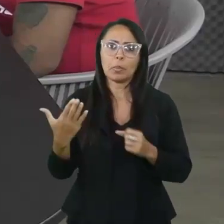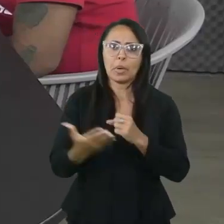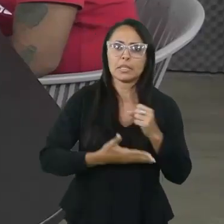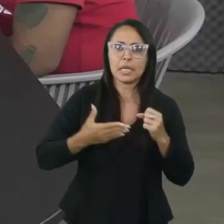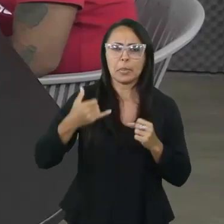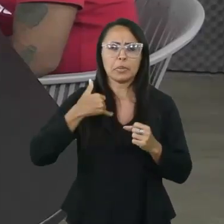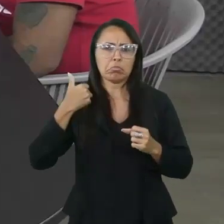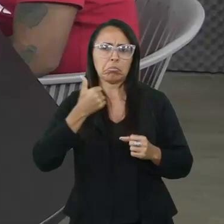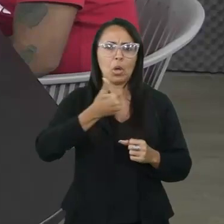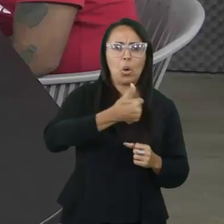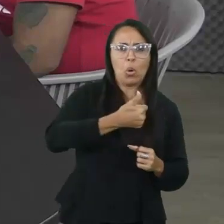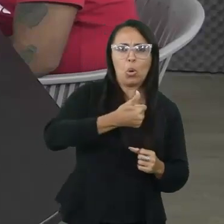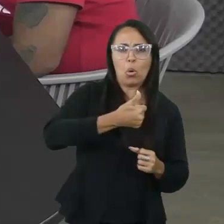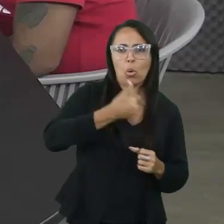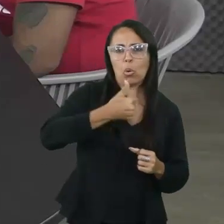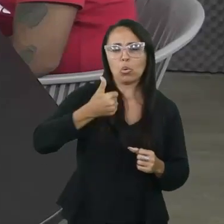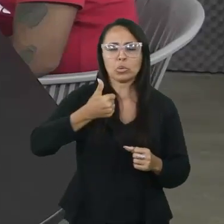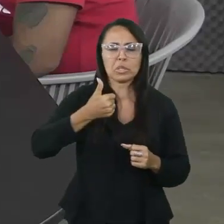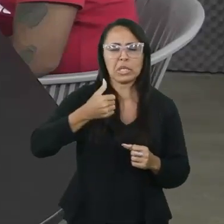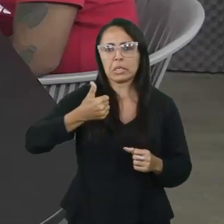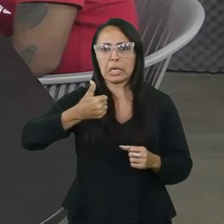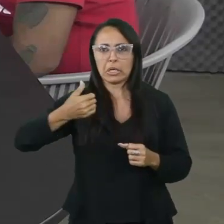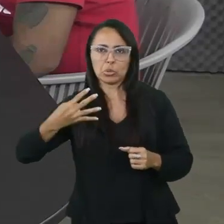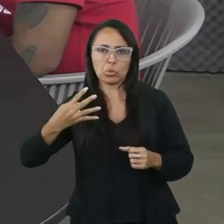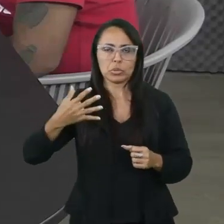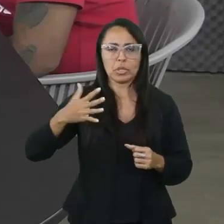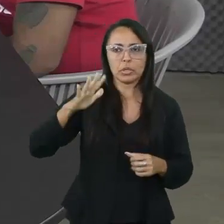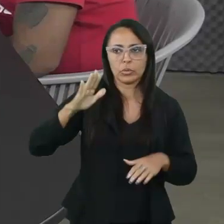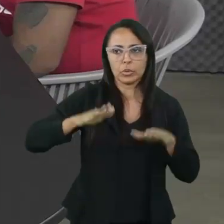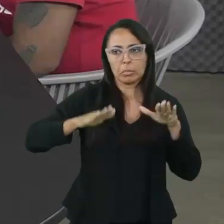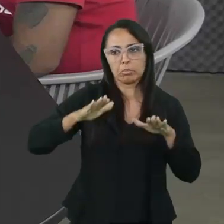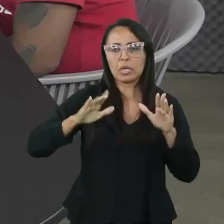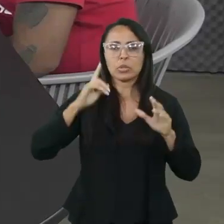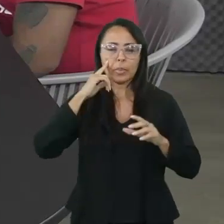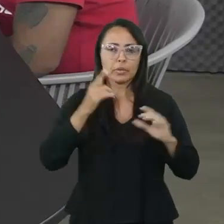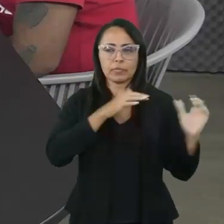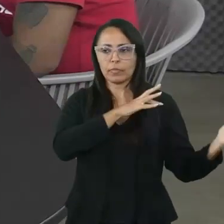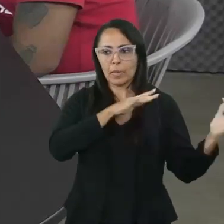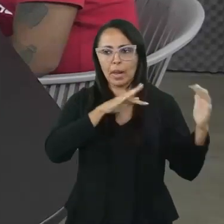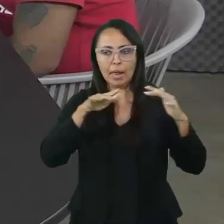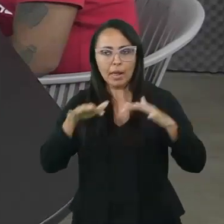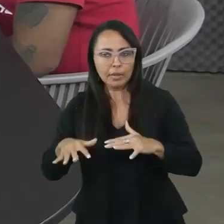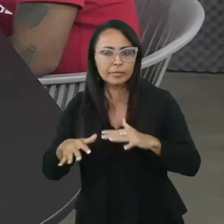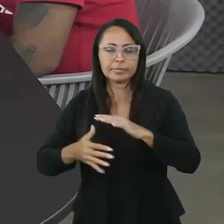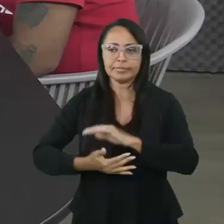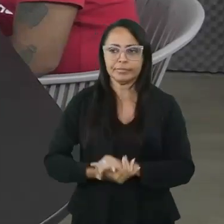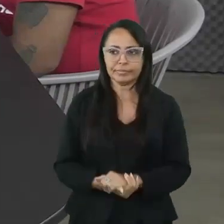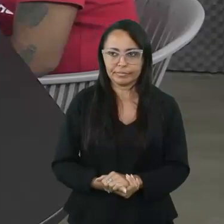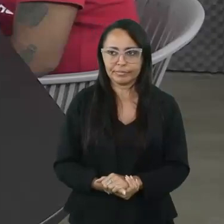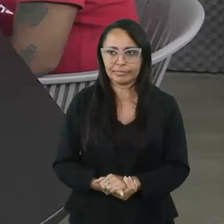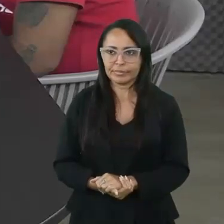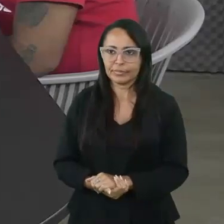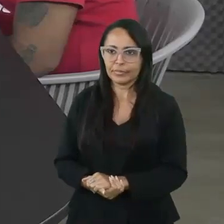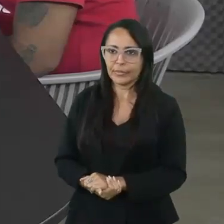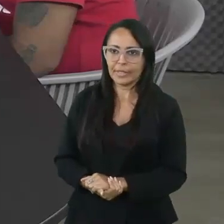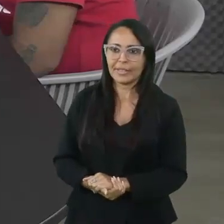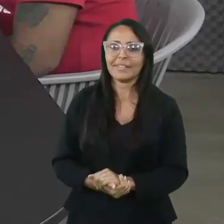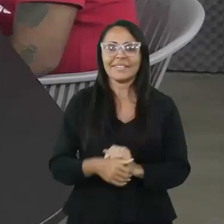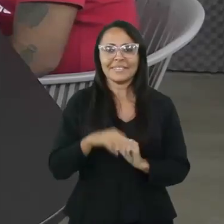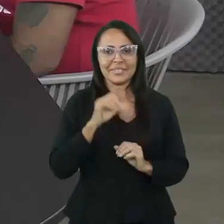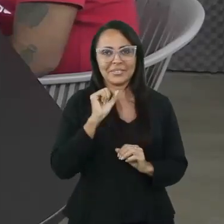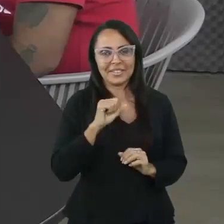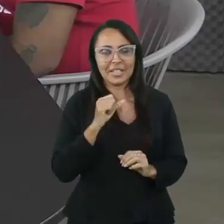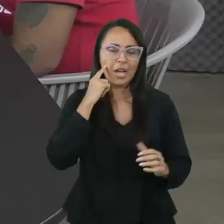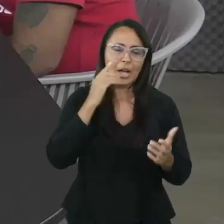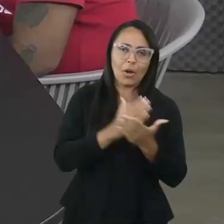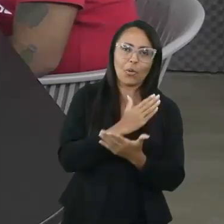a 14 anos vão para lá. O João Bezerra Então tu vai conhecer na Camões conhece todo mundo, todo mundo da todas as Brasília famílias. quase todo. Daqui a